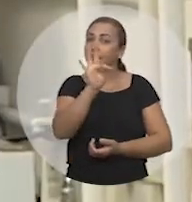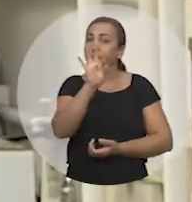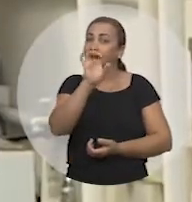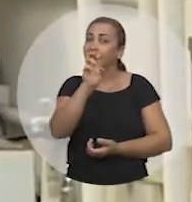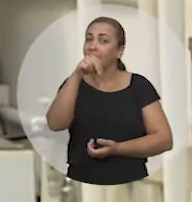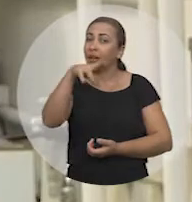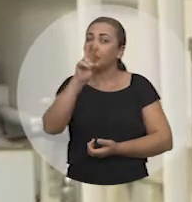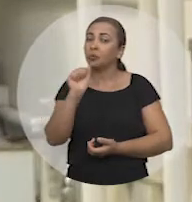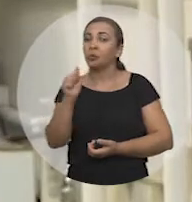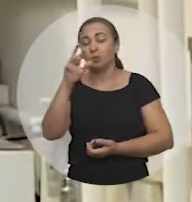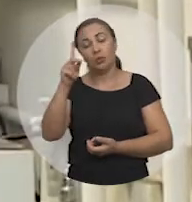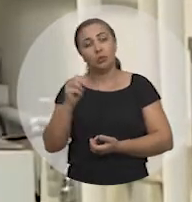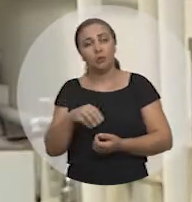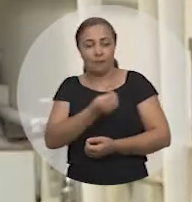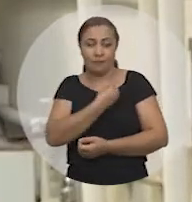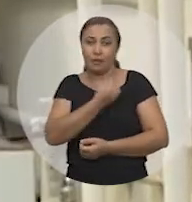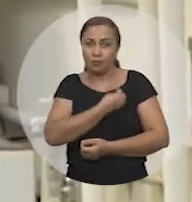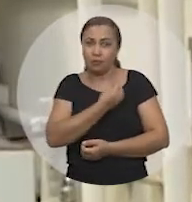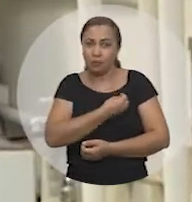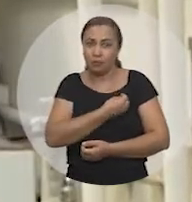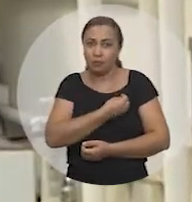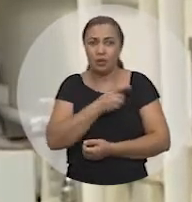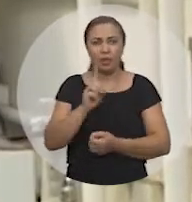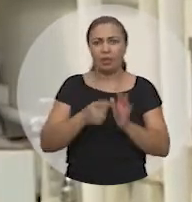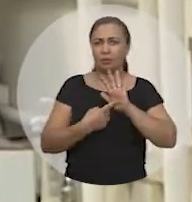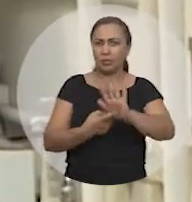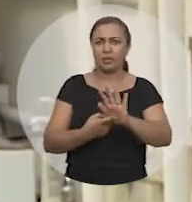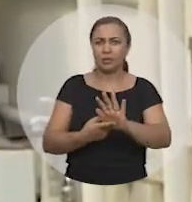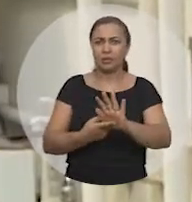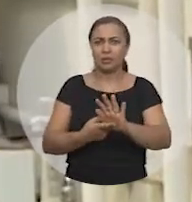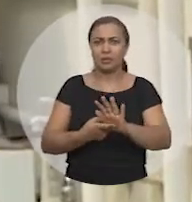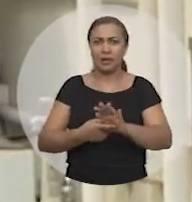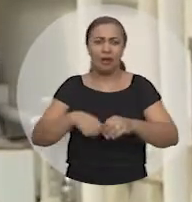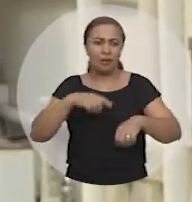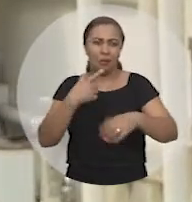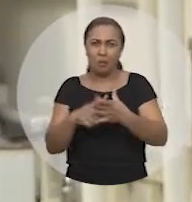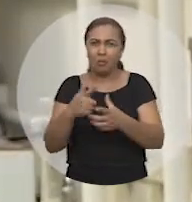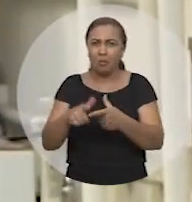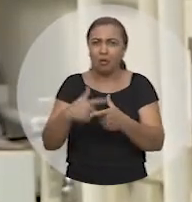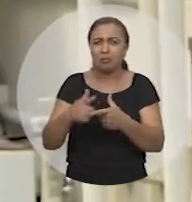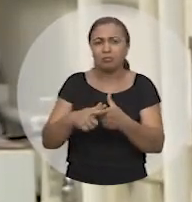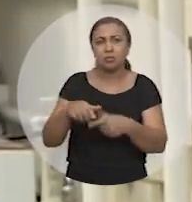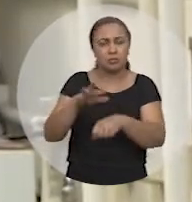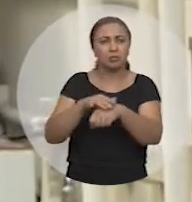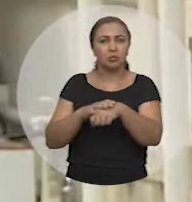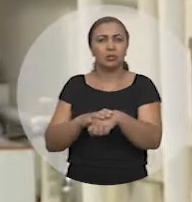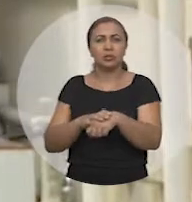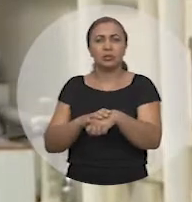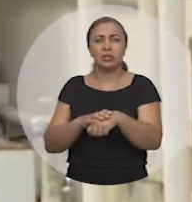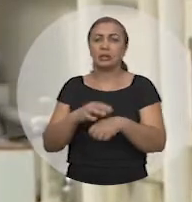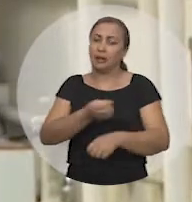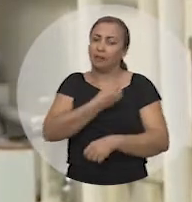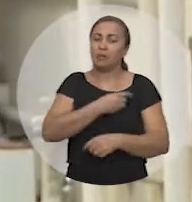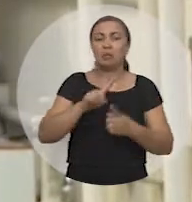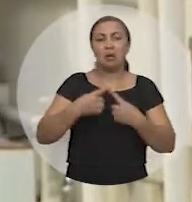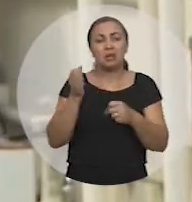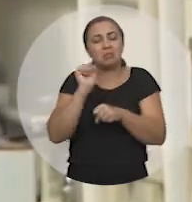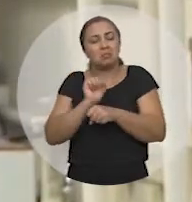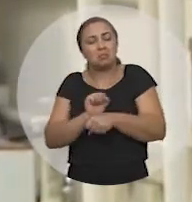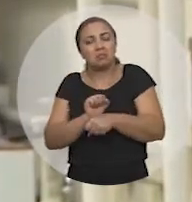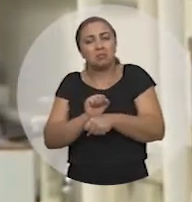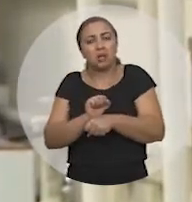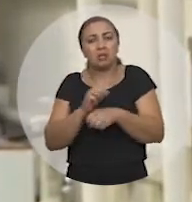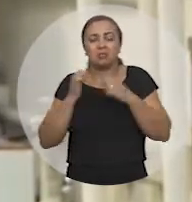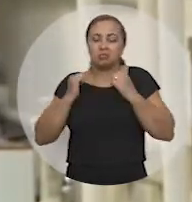está vivo, porém ele não apresenta o que a gente chama de virulência. Então ele está vivo, porém no estágio como se fosse